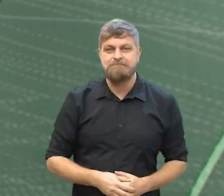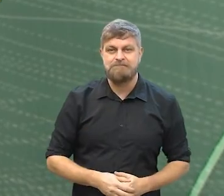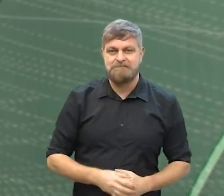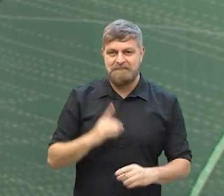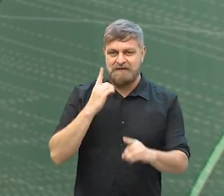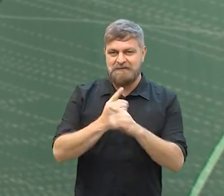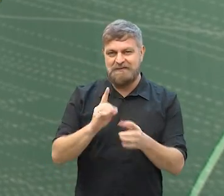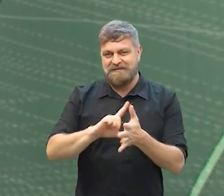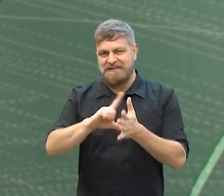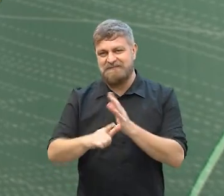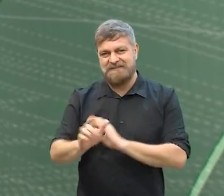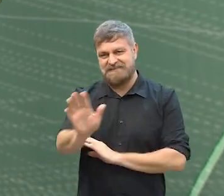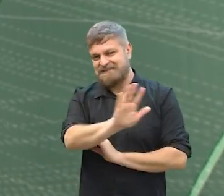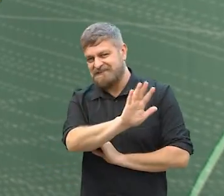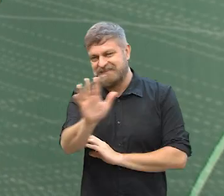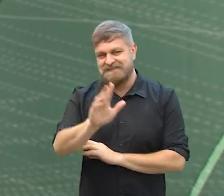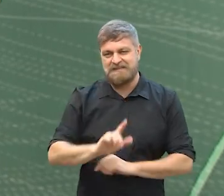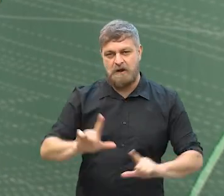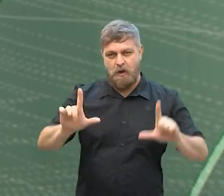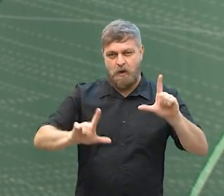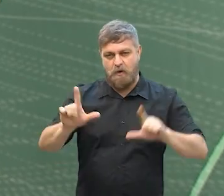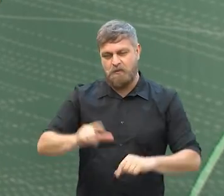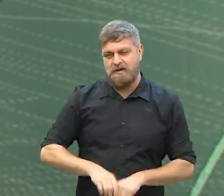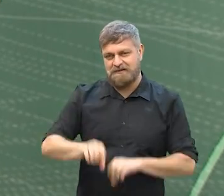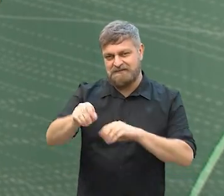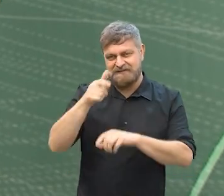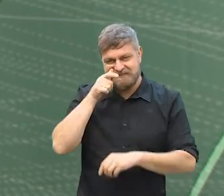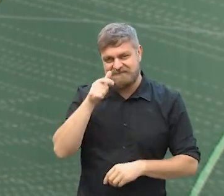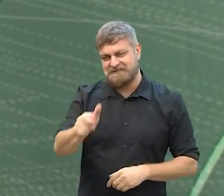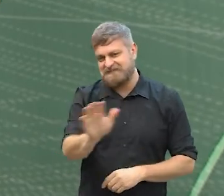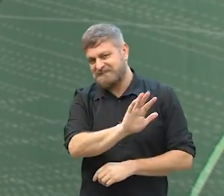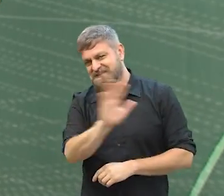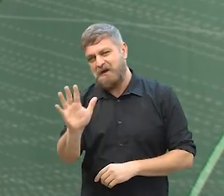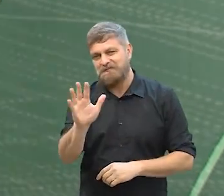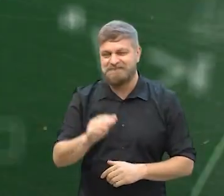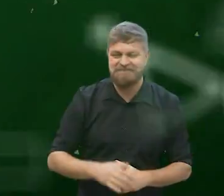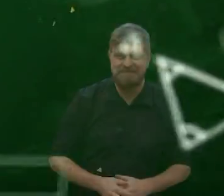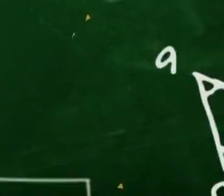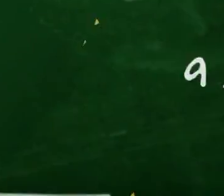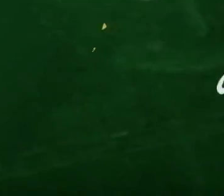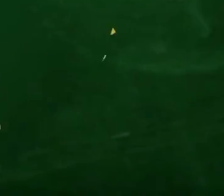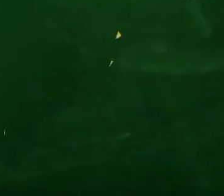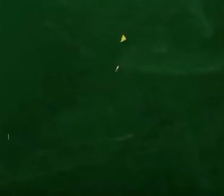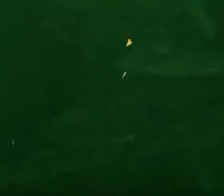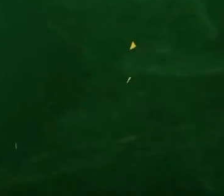É isso aí, pessoal, até a próxima então, aqui no quadro De Olho na Educação. Tchau!